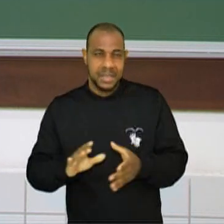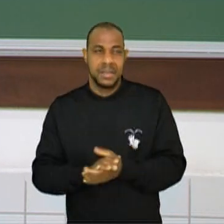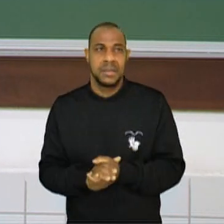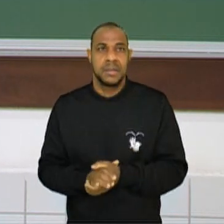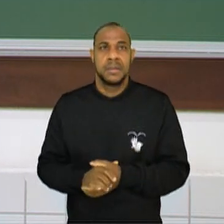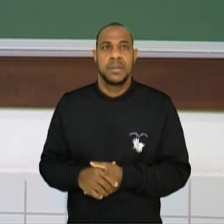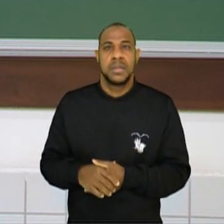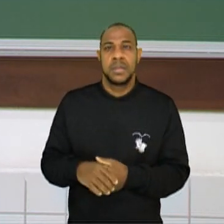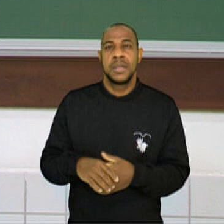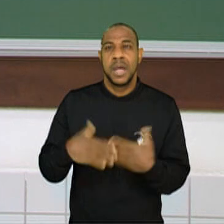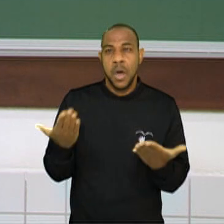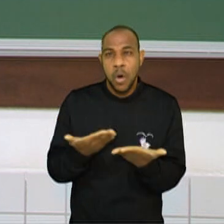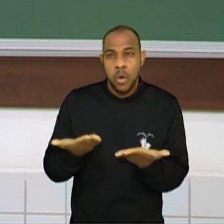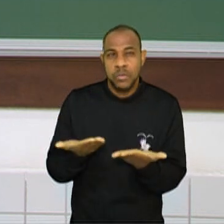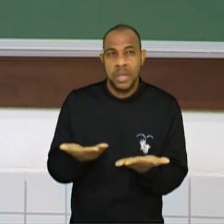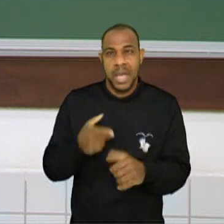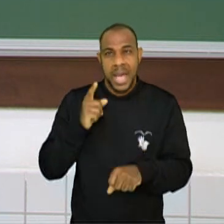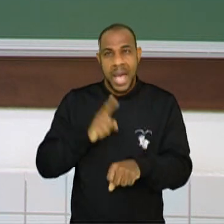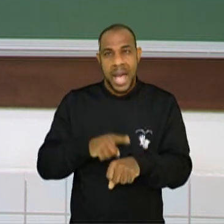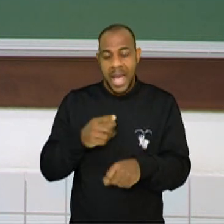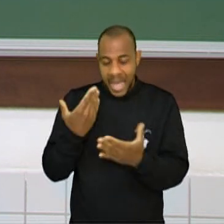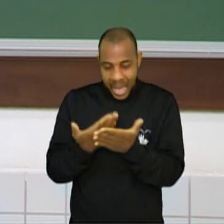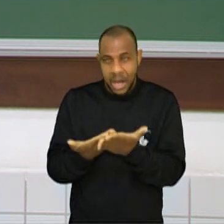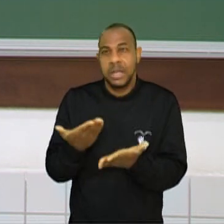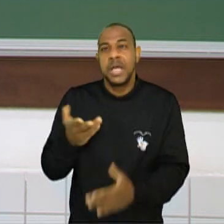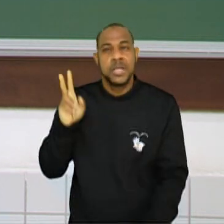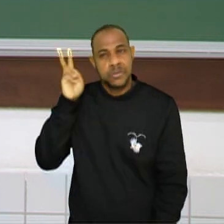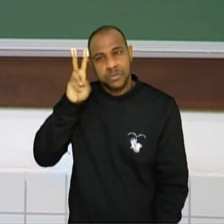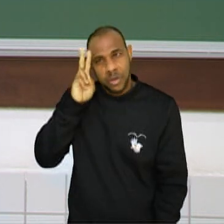lembrando que esta é uma aula de história e